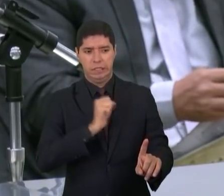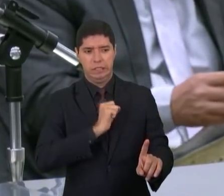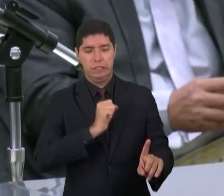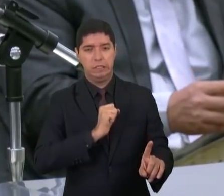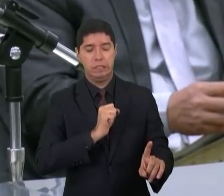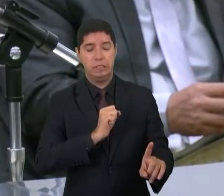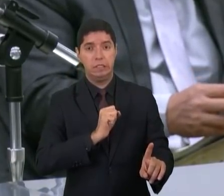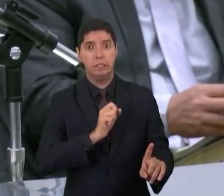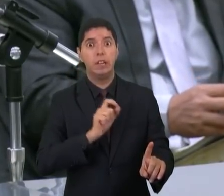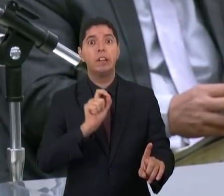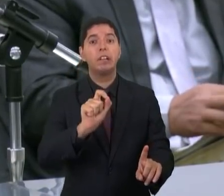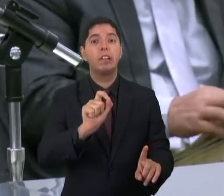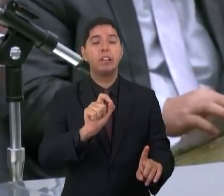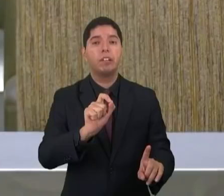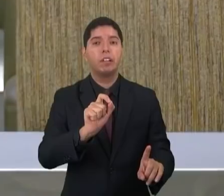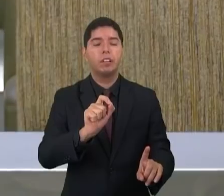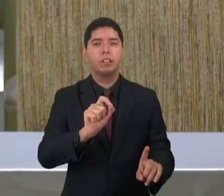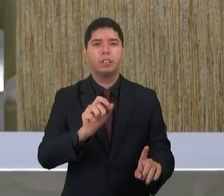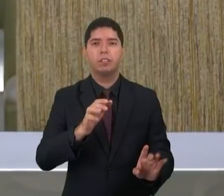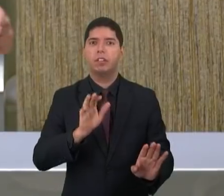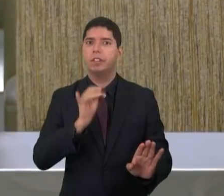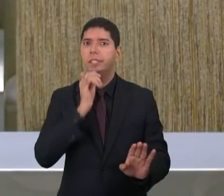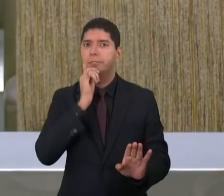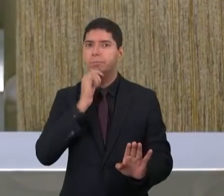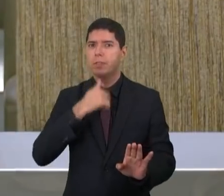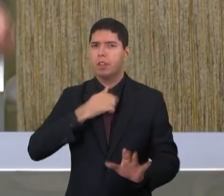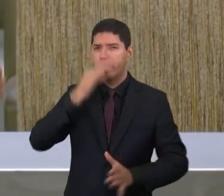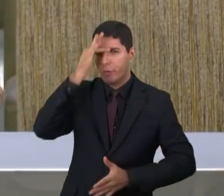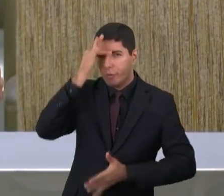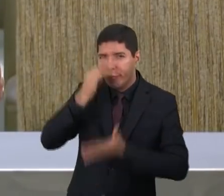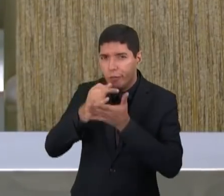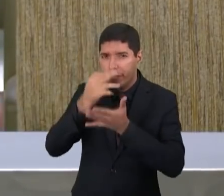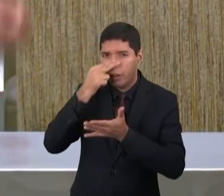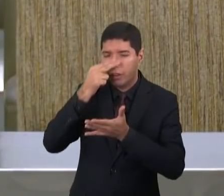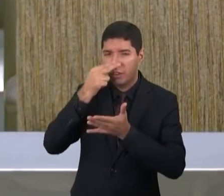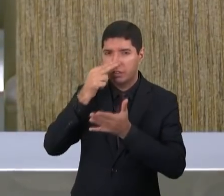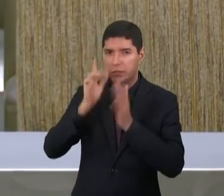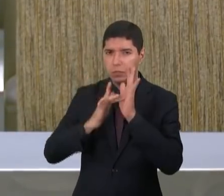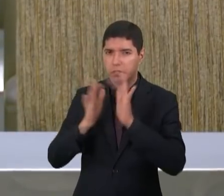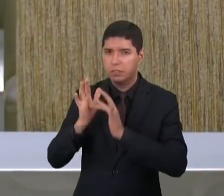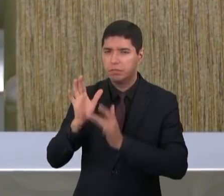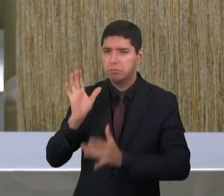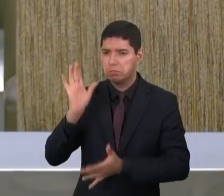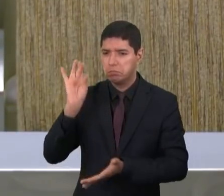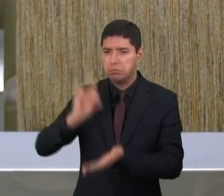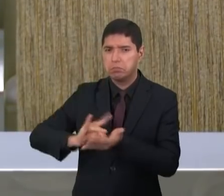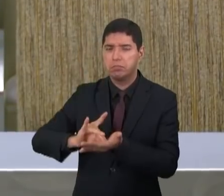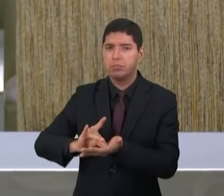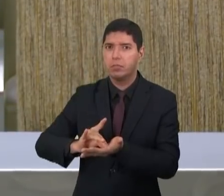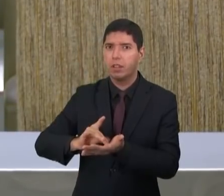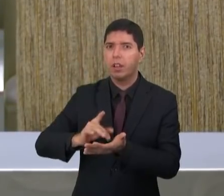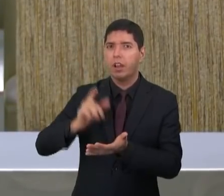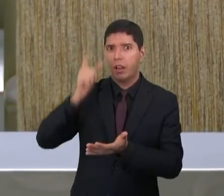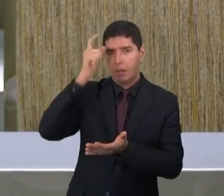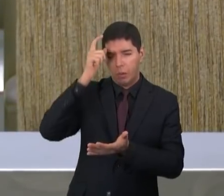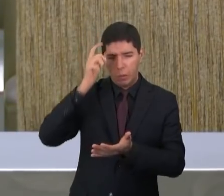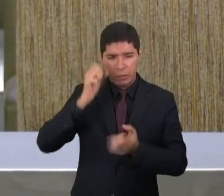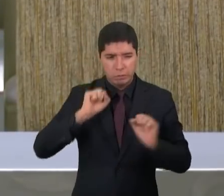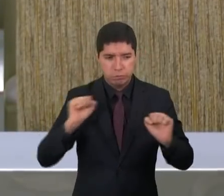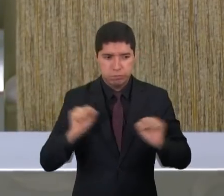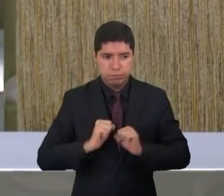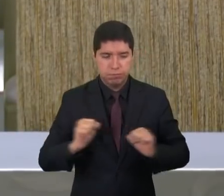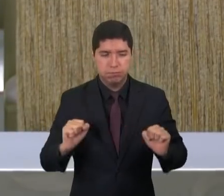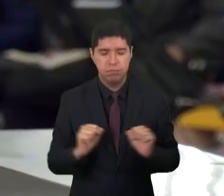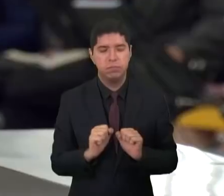ódio, são aqueles que declaram a fé em Jesus. É aquela família que vive de acordo com